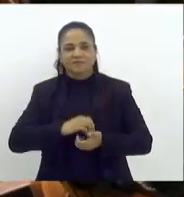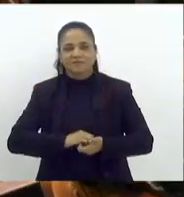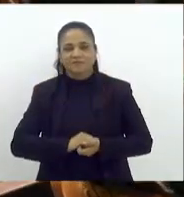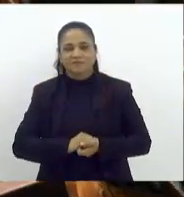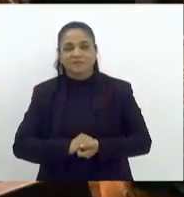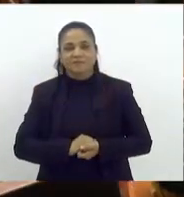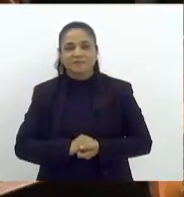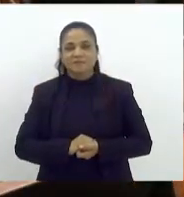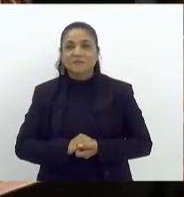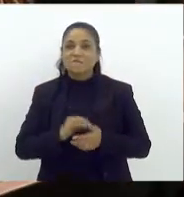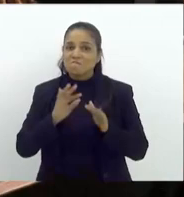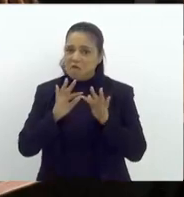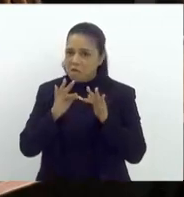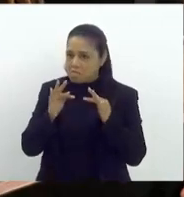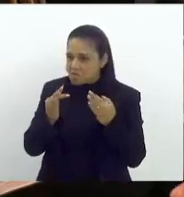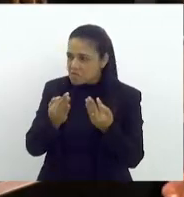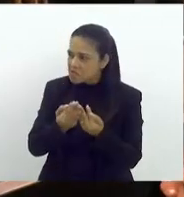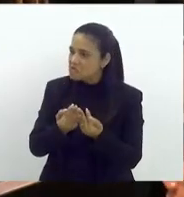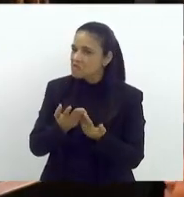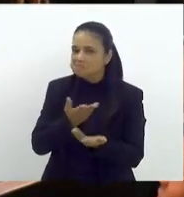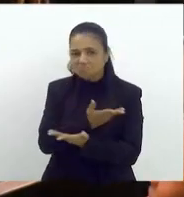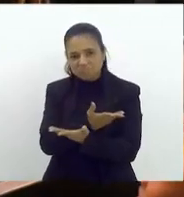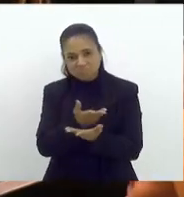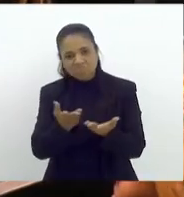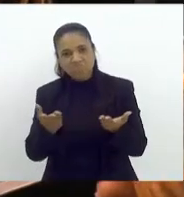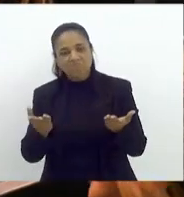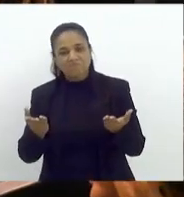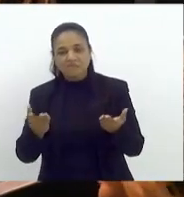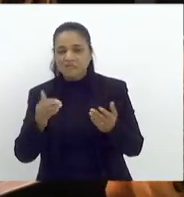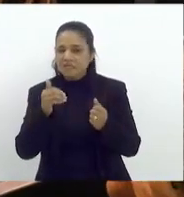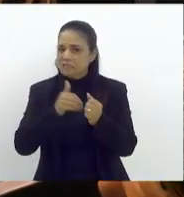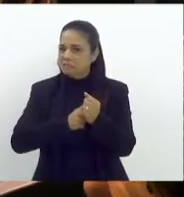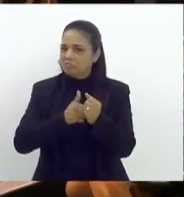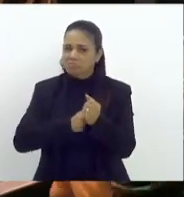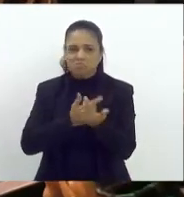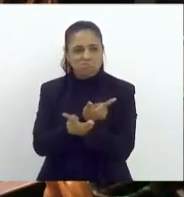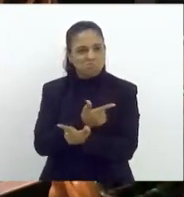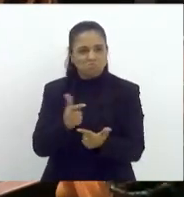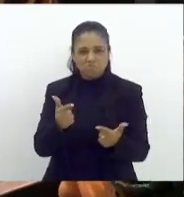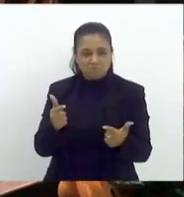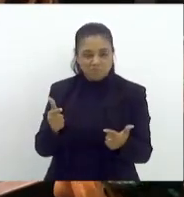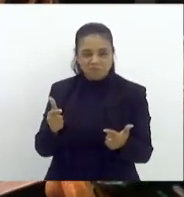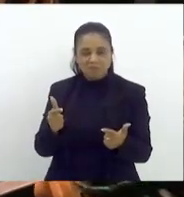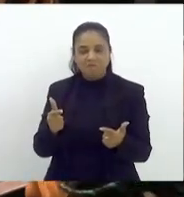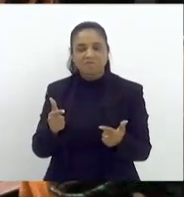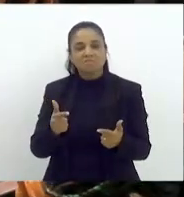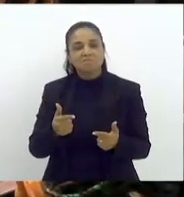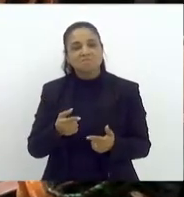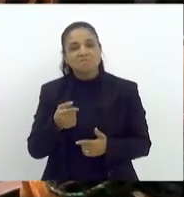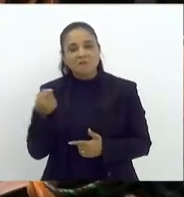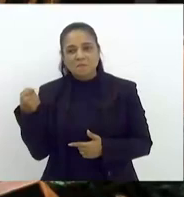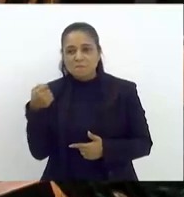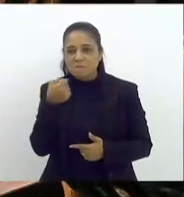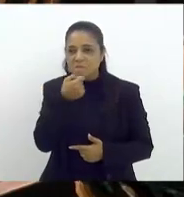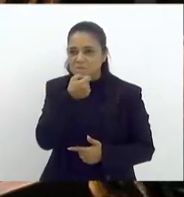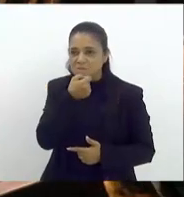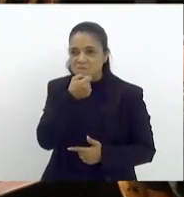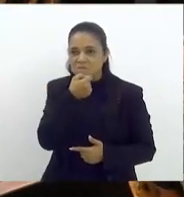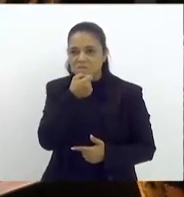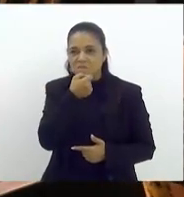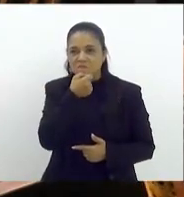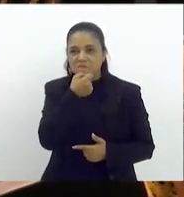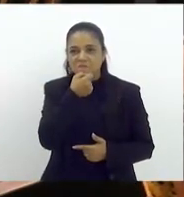é família não tem nenhum segredo aqui vamos lá então passar agora